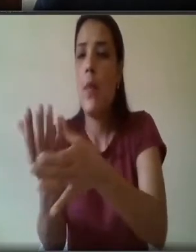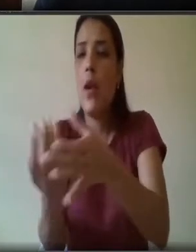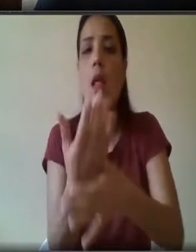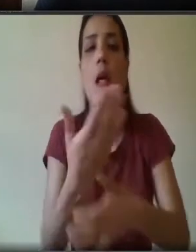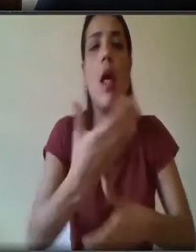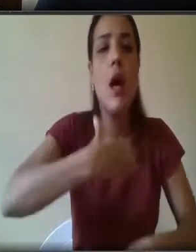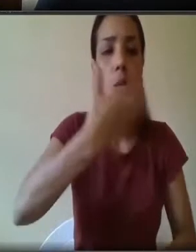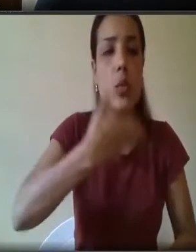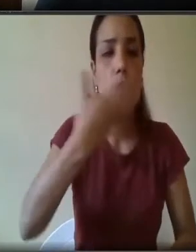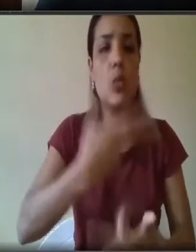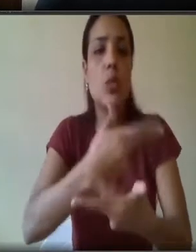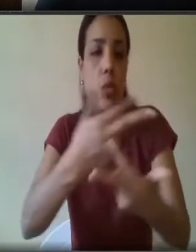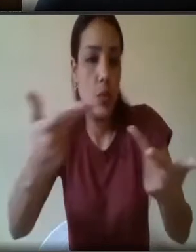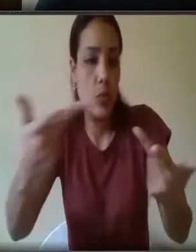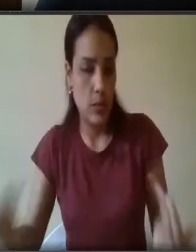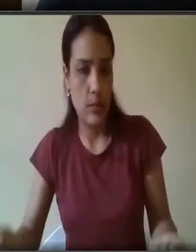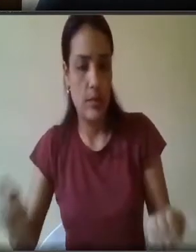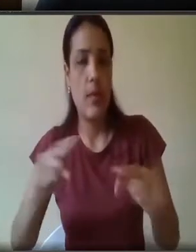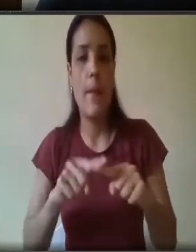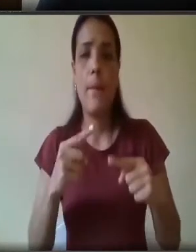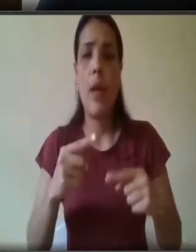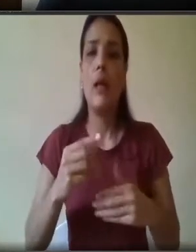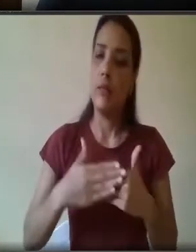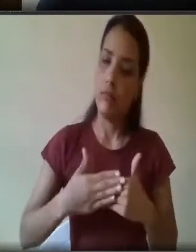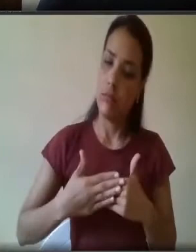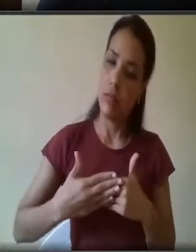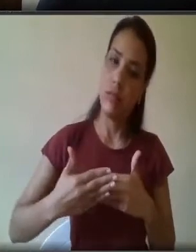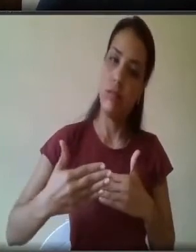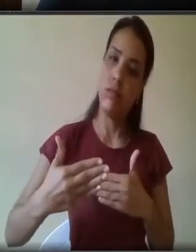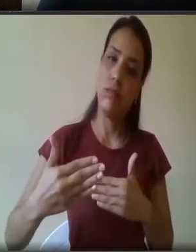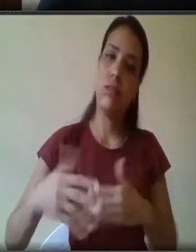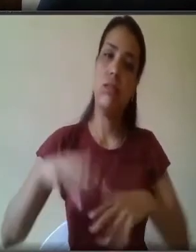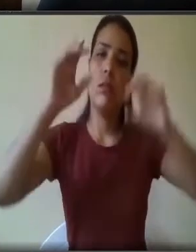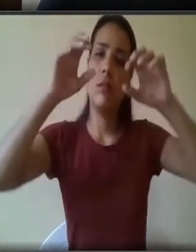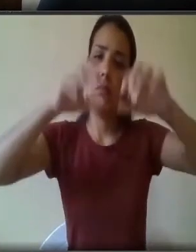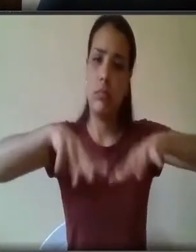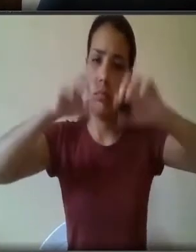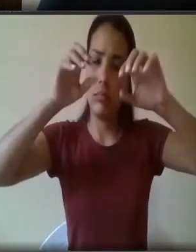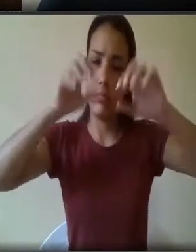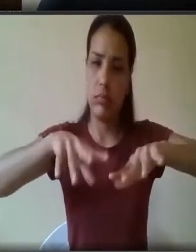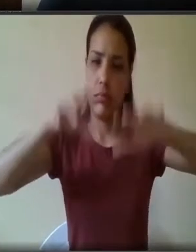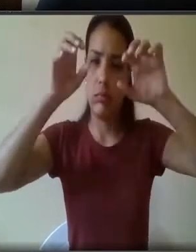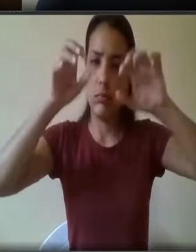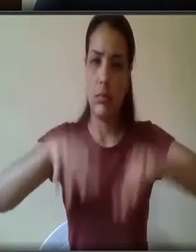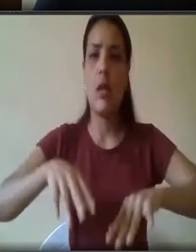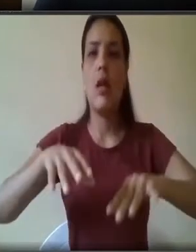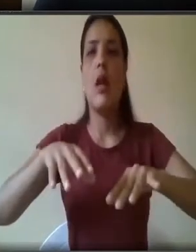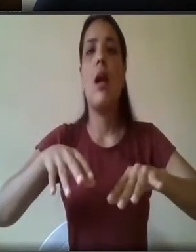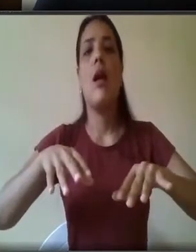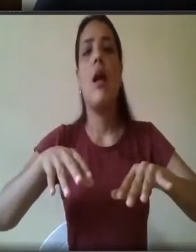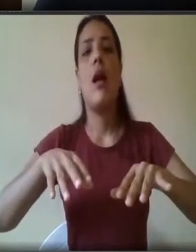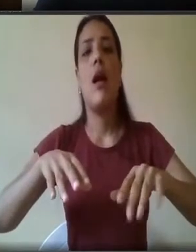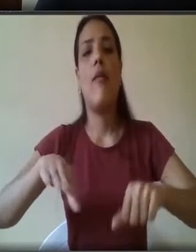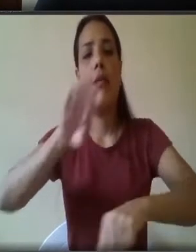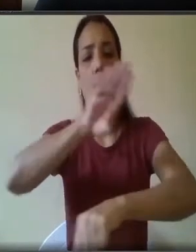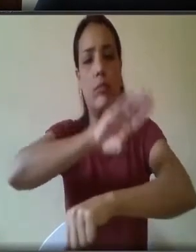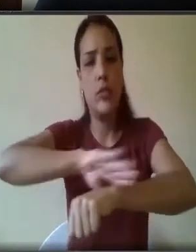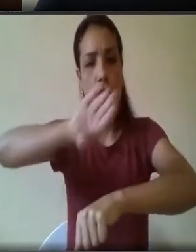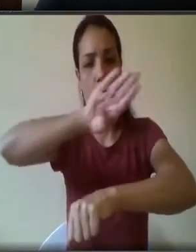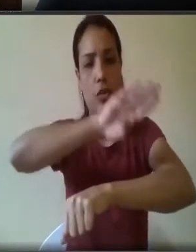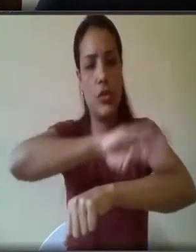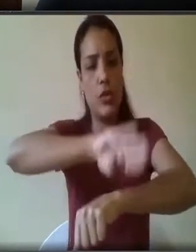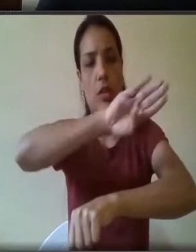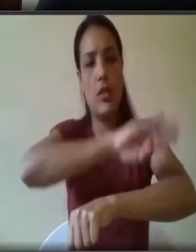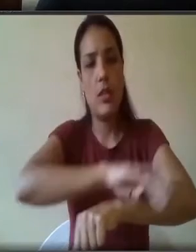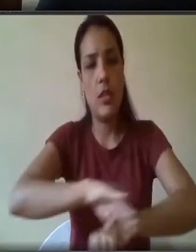com o tempo, né, vai chovendo, vai retirando, vai escoando, vai levando parte